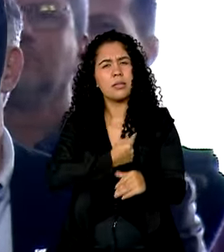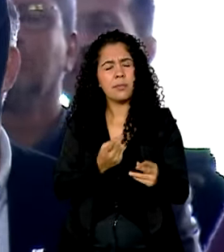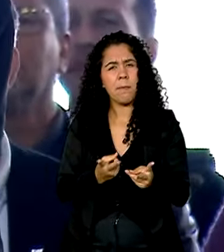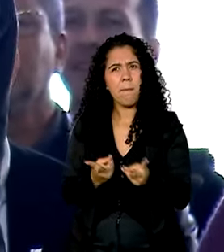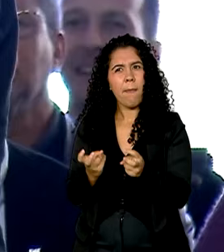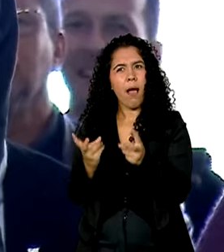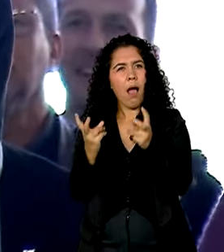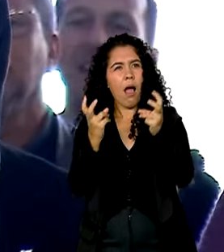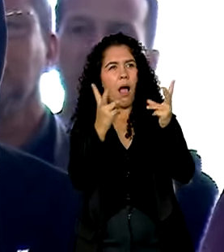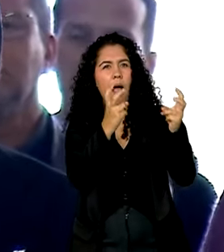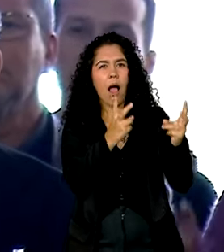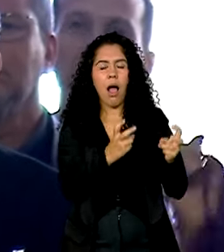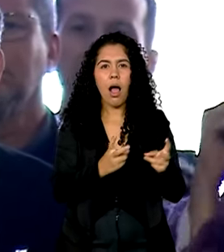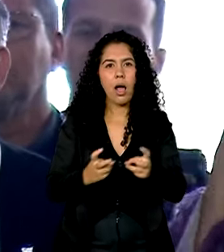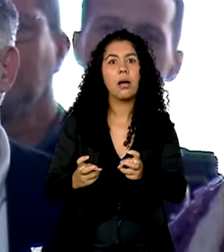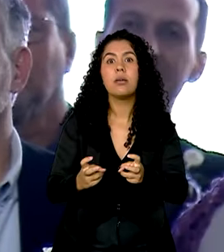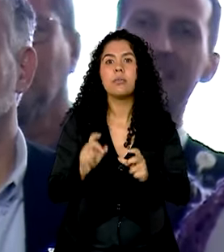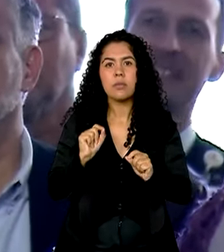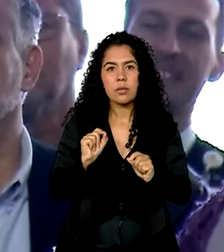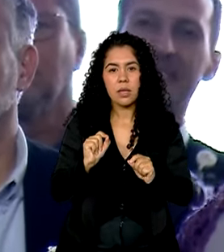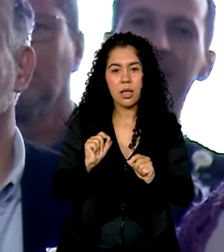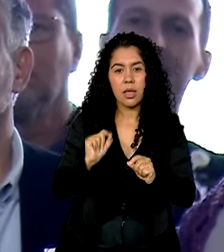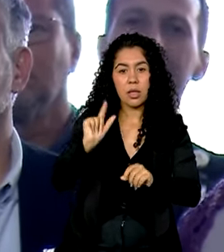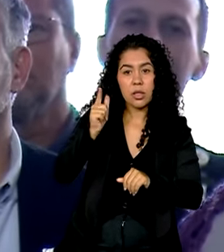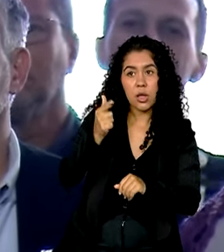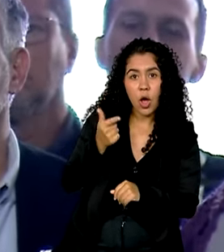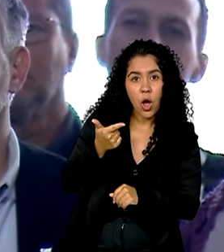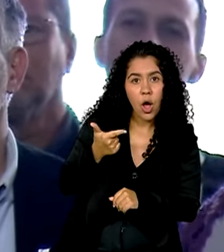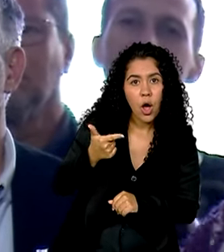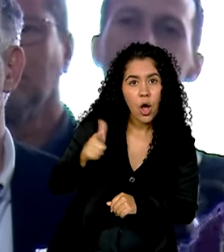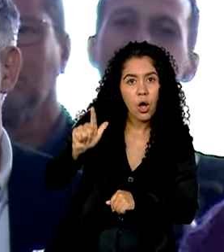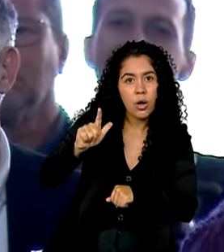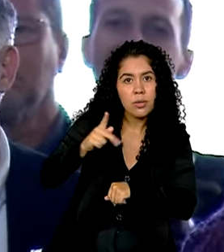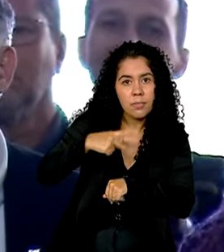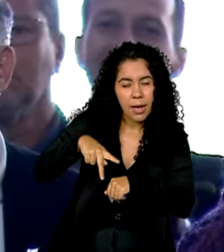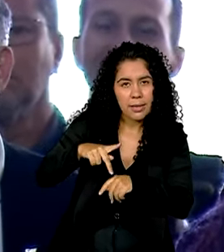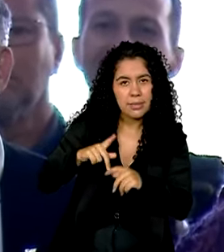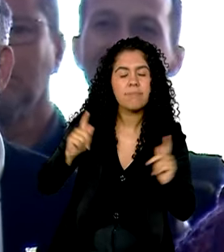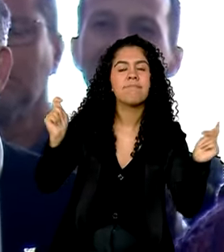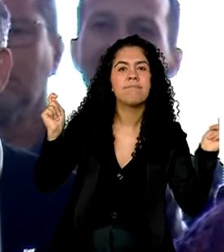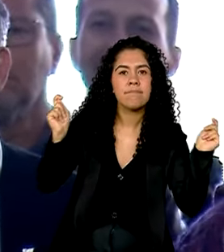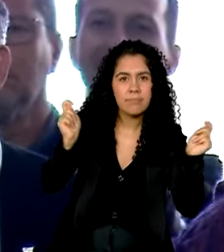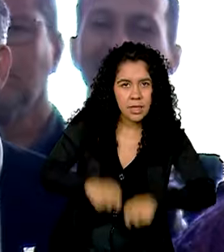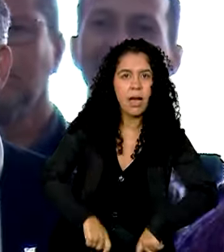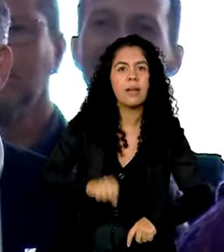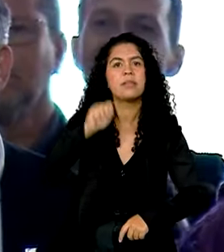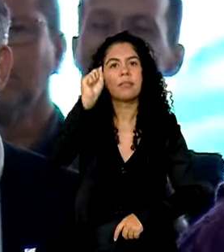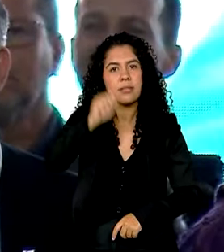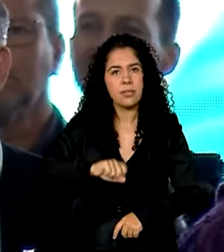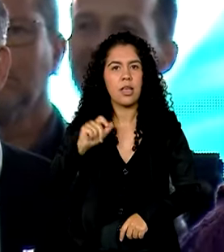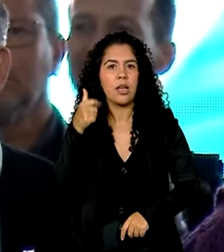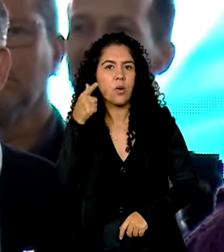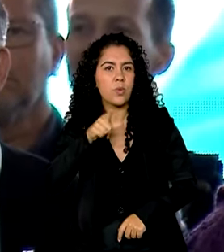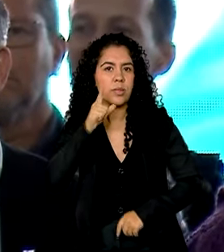perceber que um outro país é possível a gente construir.